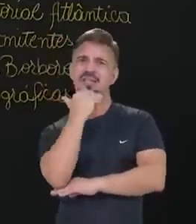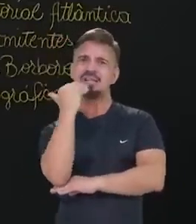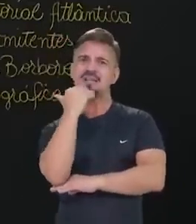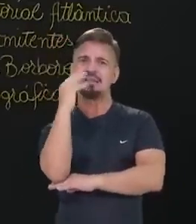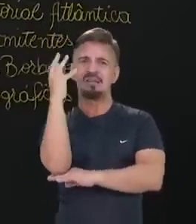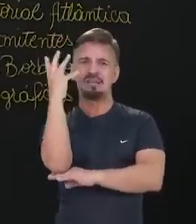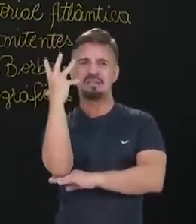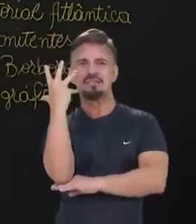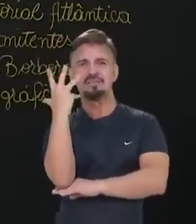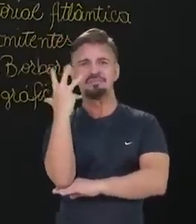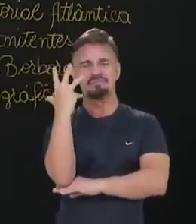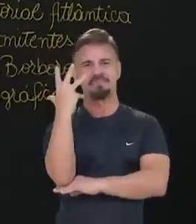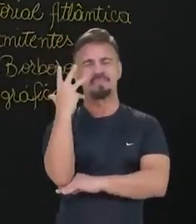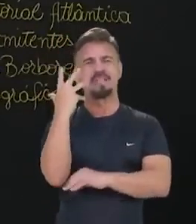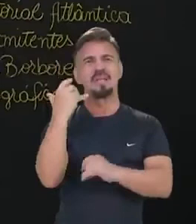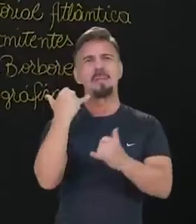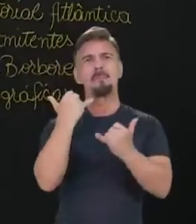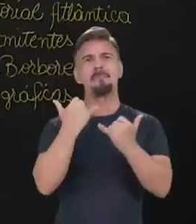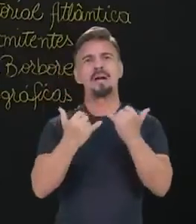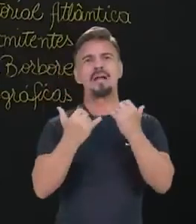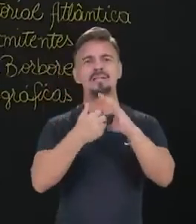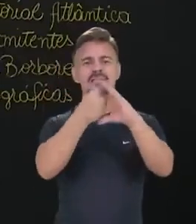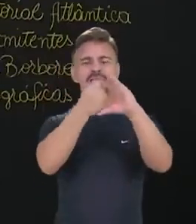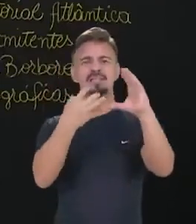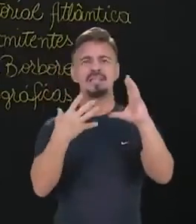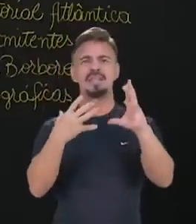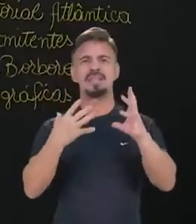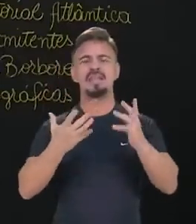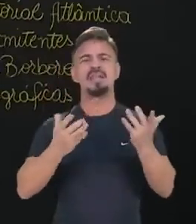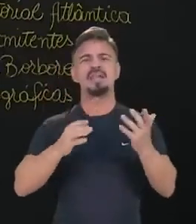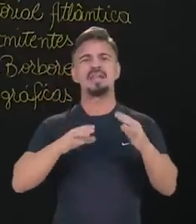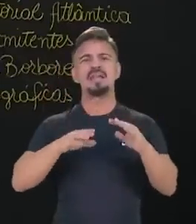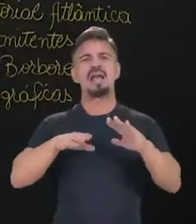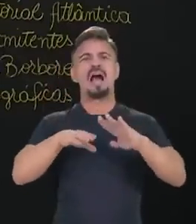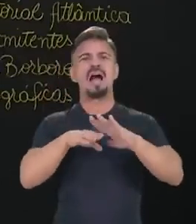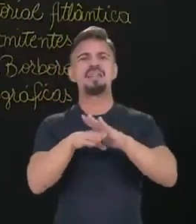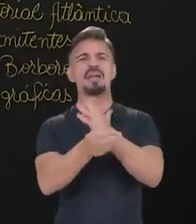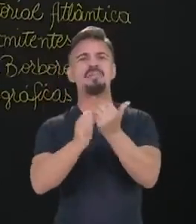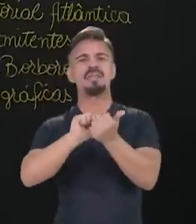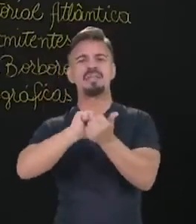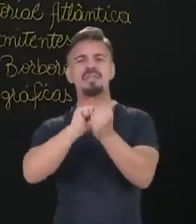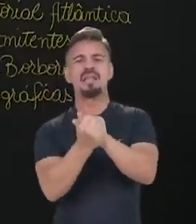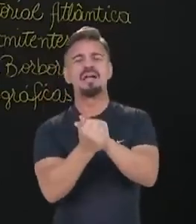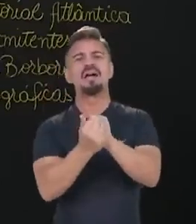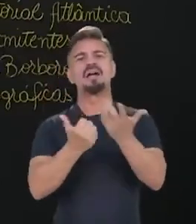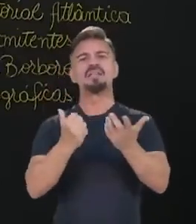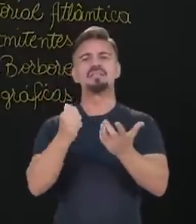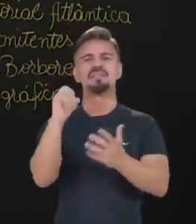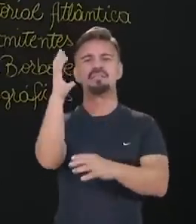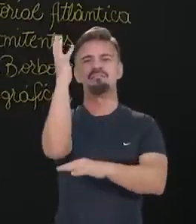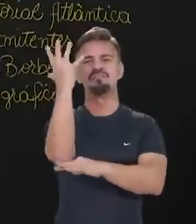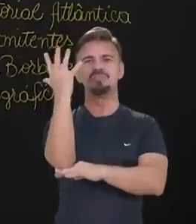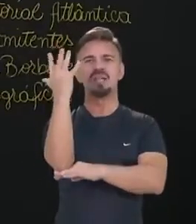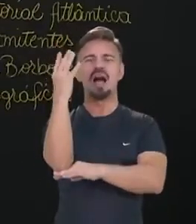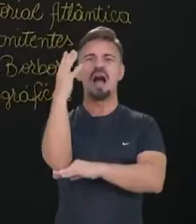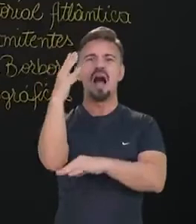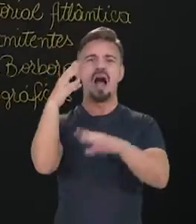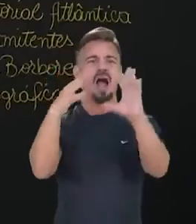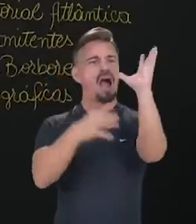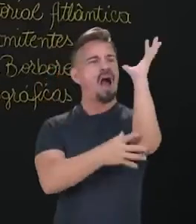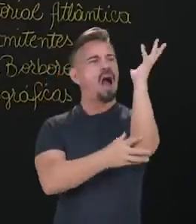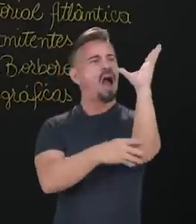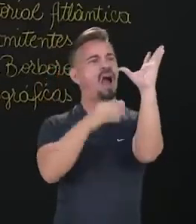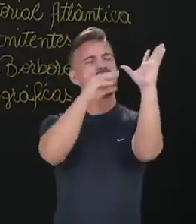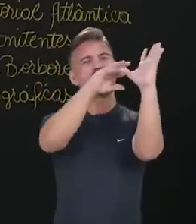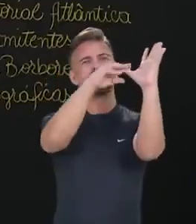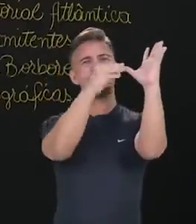uma característica de adaptação biológica, porque ela vai perder suas folhas e vai ser